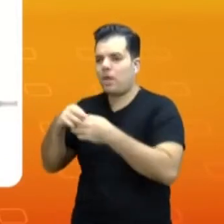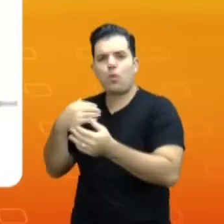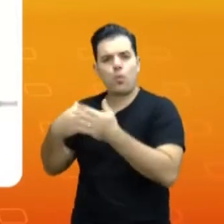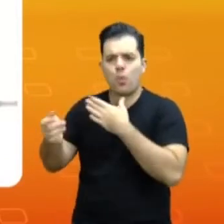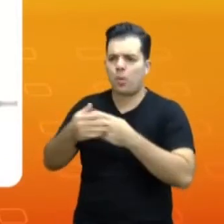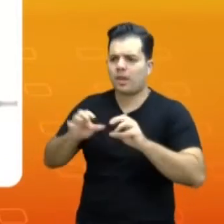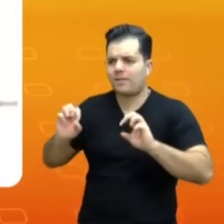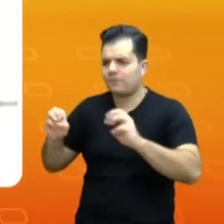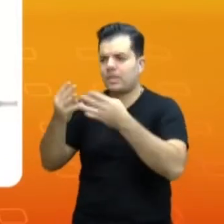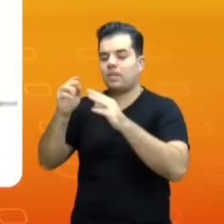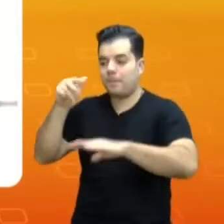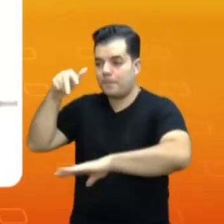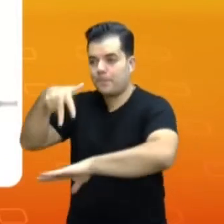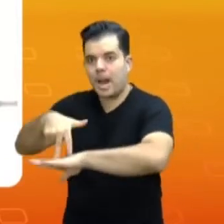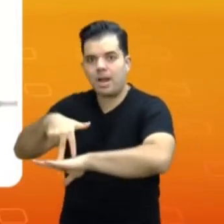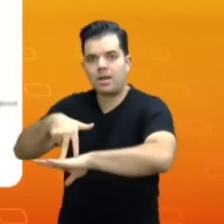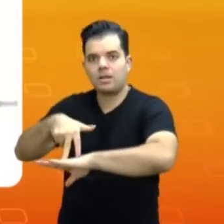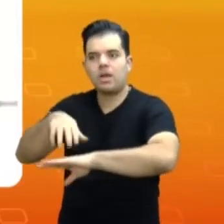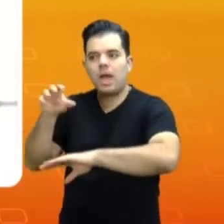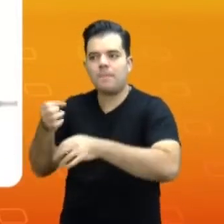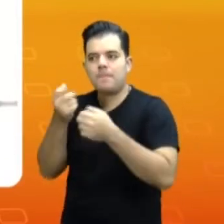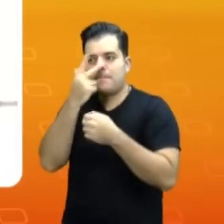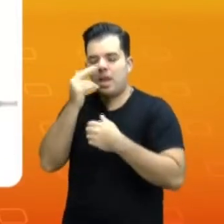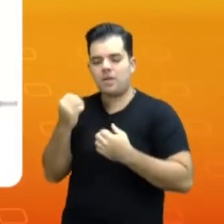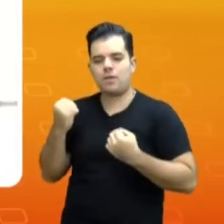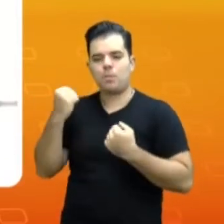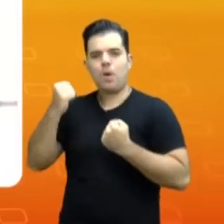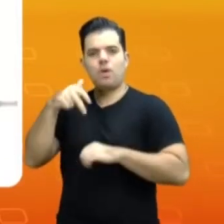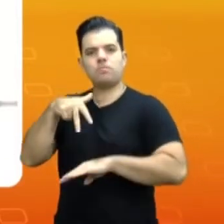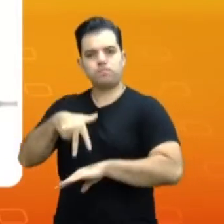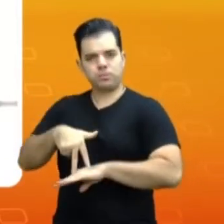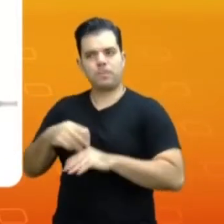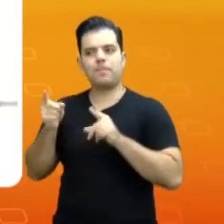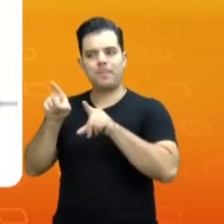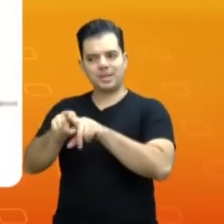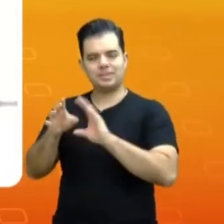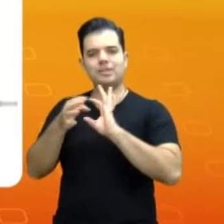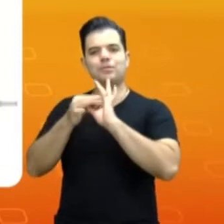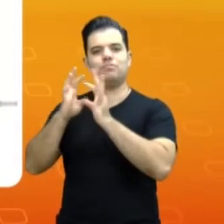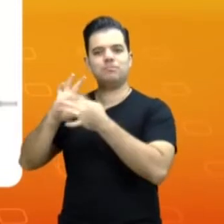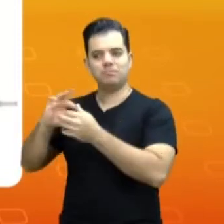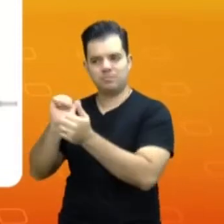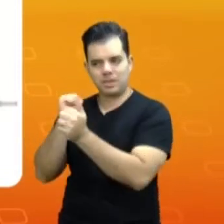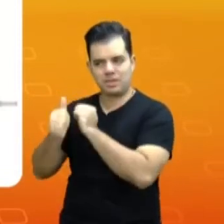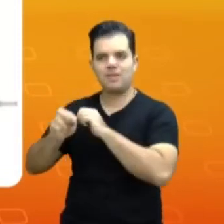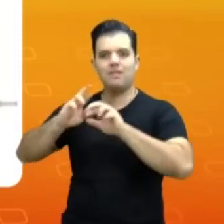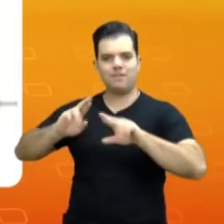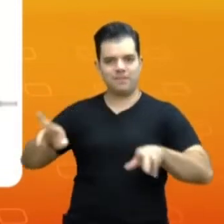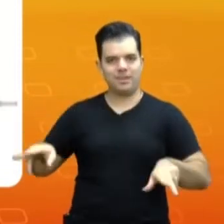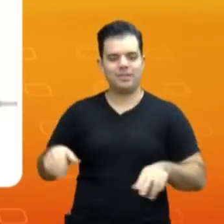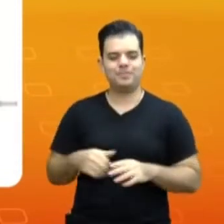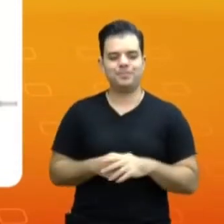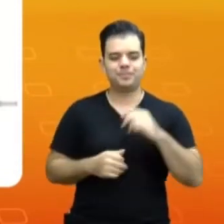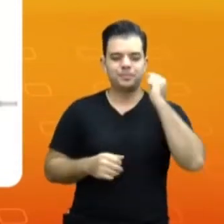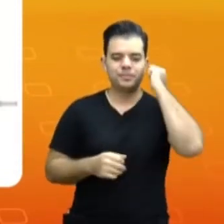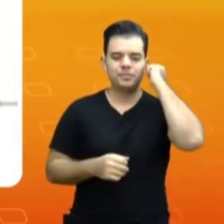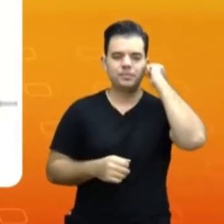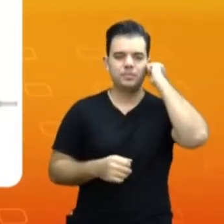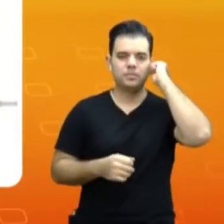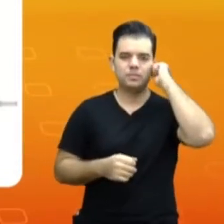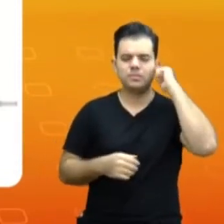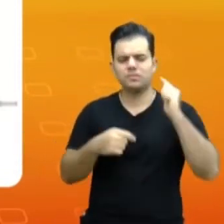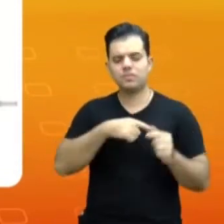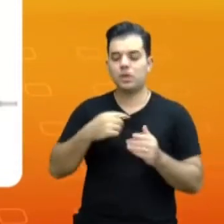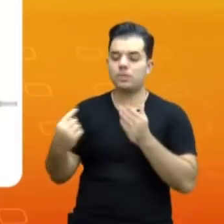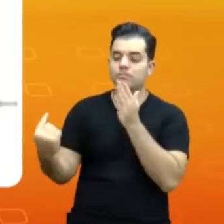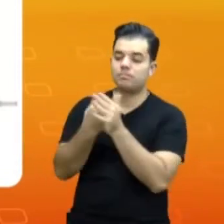nos Jogos, traz também um peso maior para o parceiro olímpico. Bom, eu tenho duas perguntas aqui. O